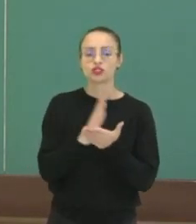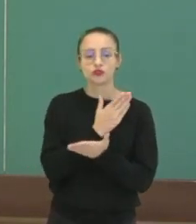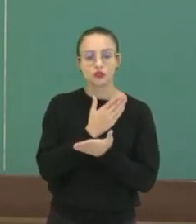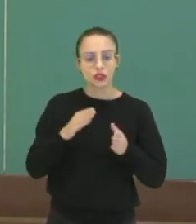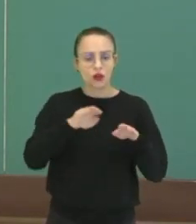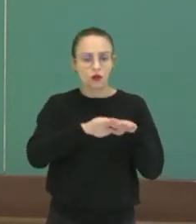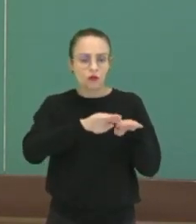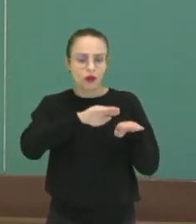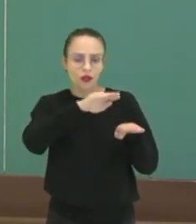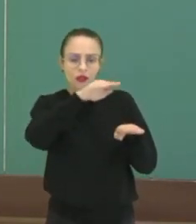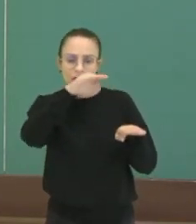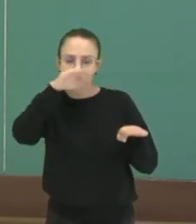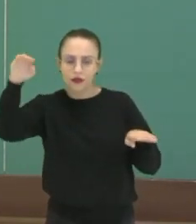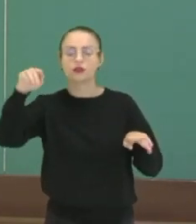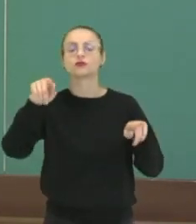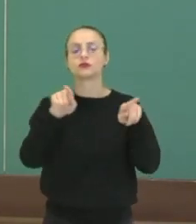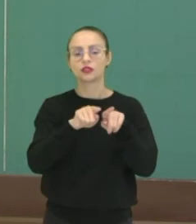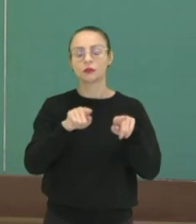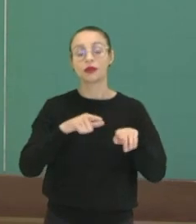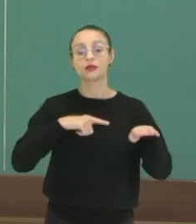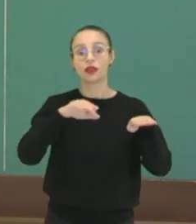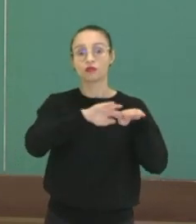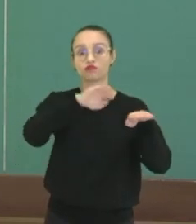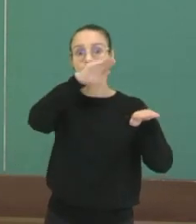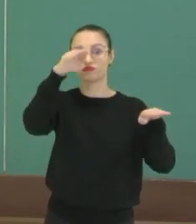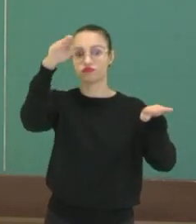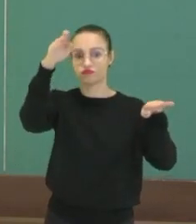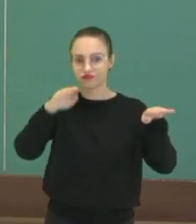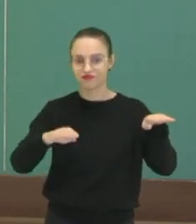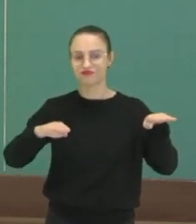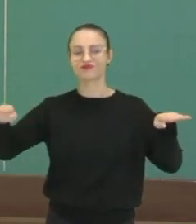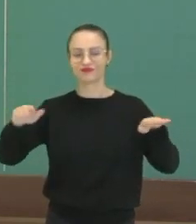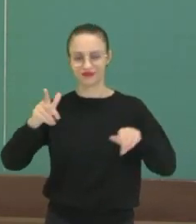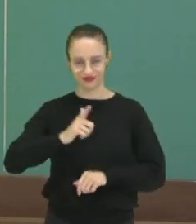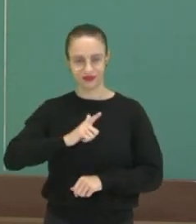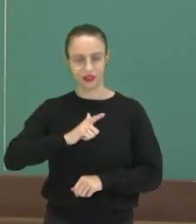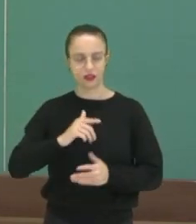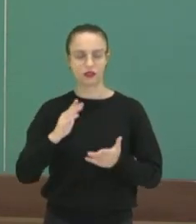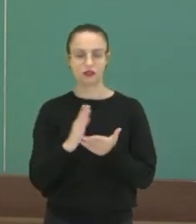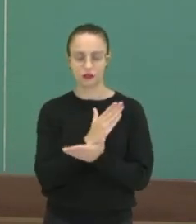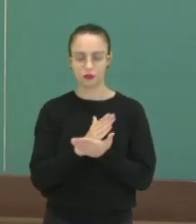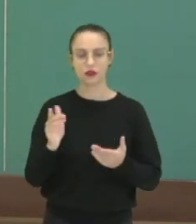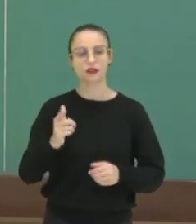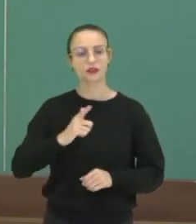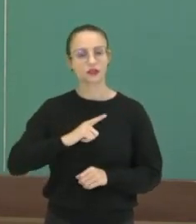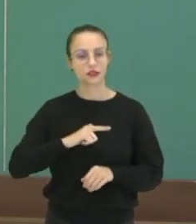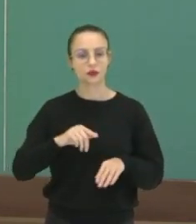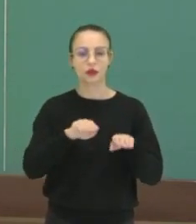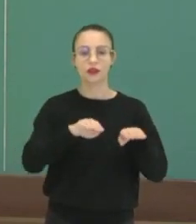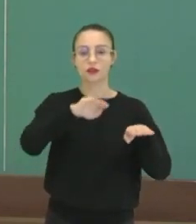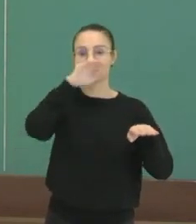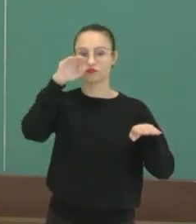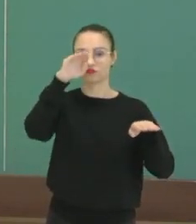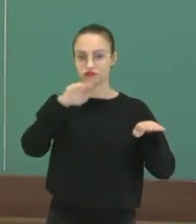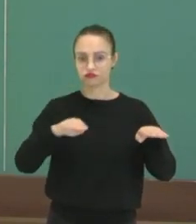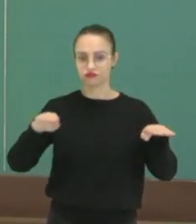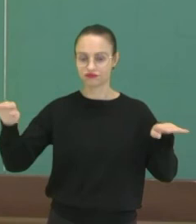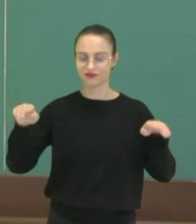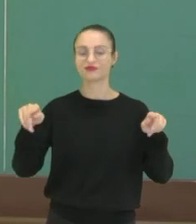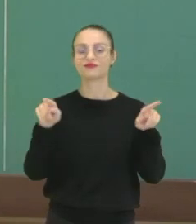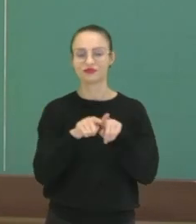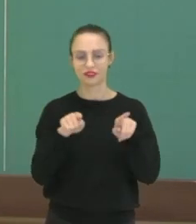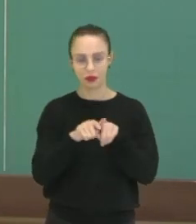planaltos, a gente tem também as áreas de depressões, né? Algumas áreas dessa formação de relevo que a gente chama de depressão,